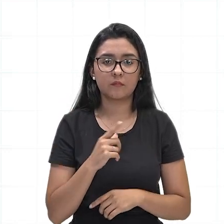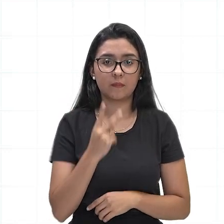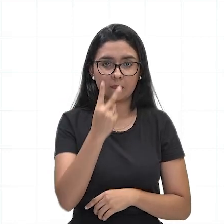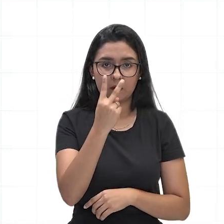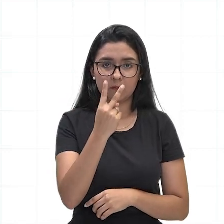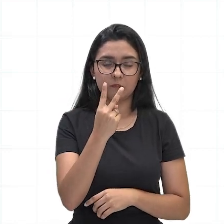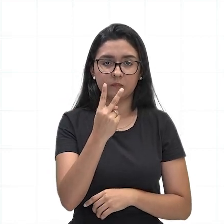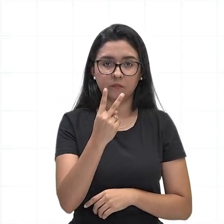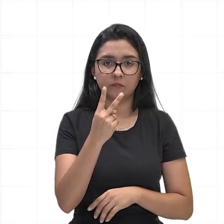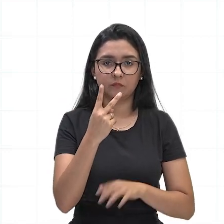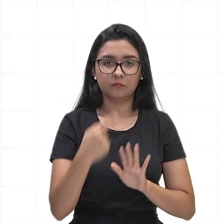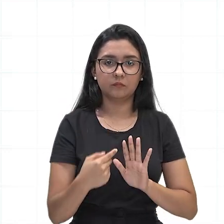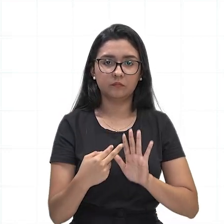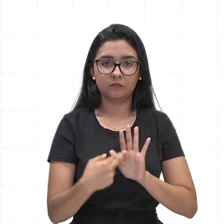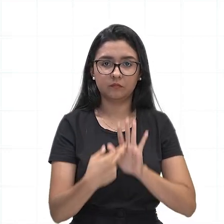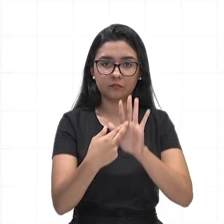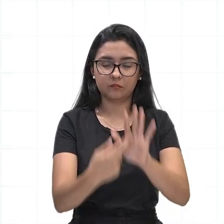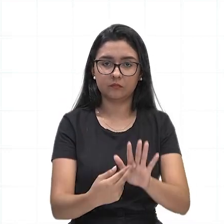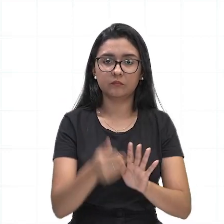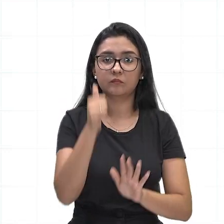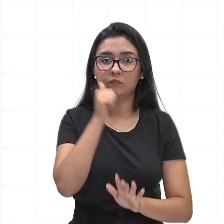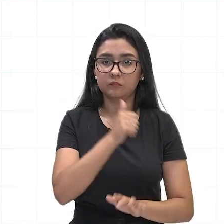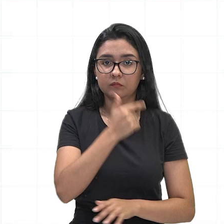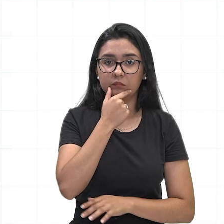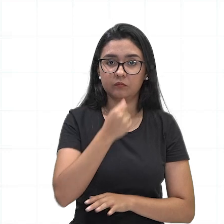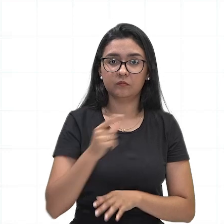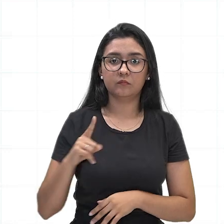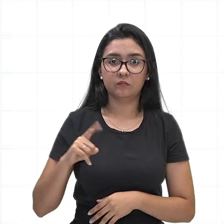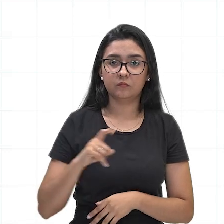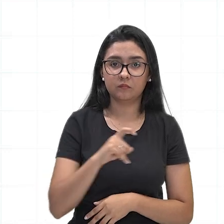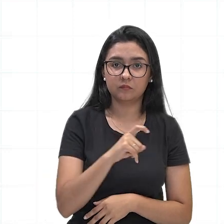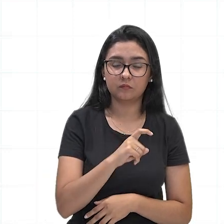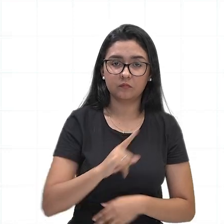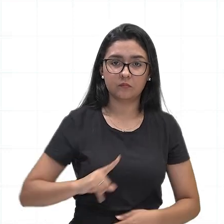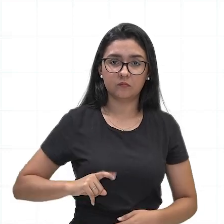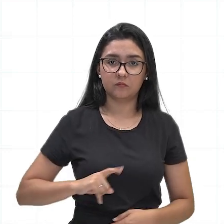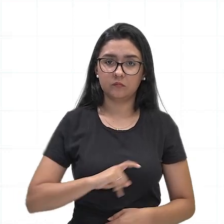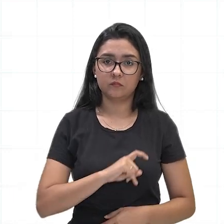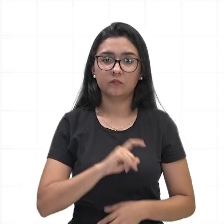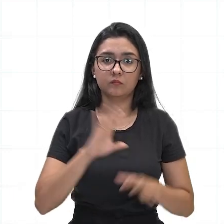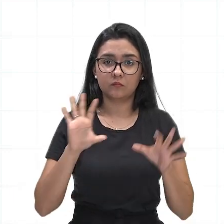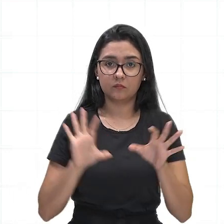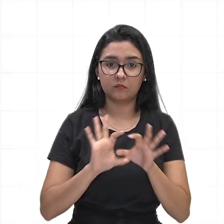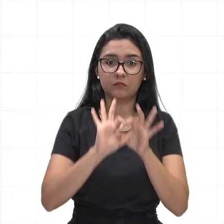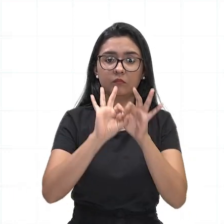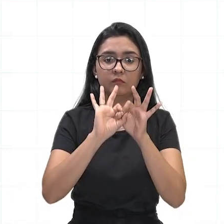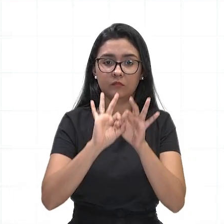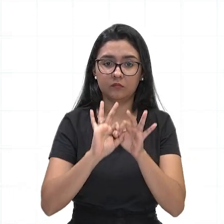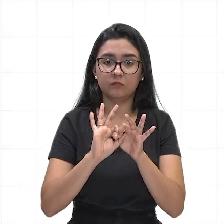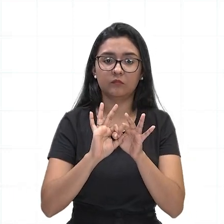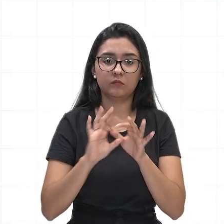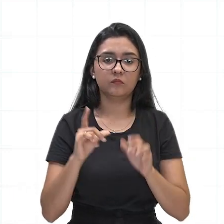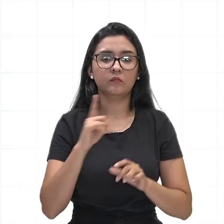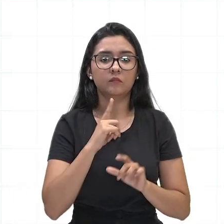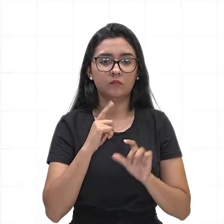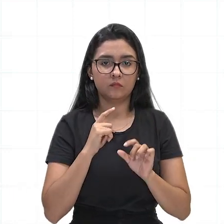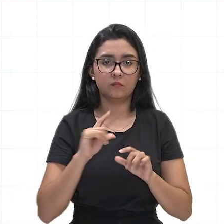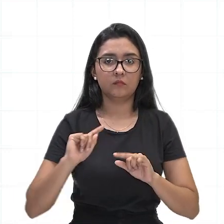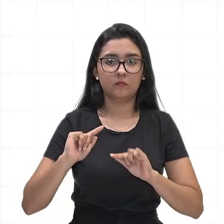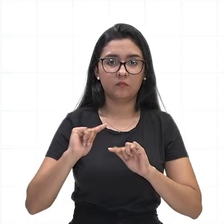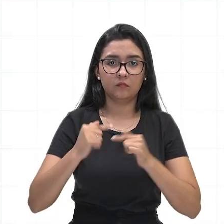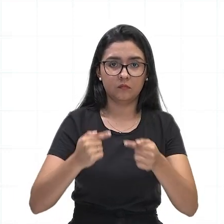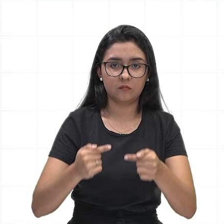aí 2 representantes, o macho e a fêmea, né? Então, quando eles se unem, eles vão aí ter, né, a